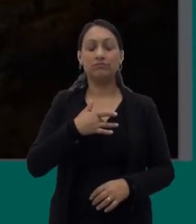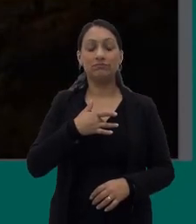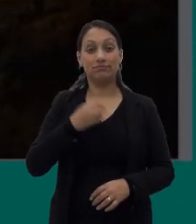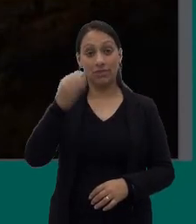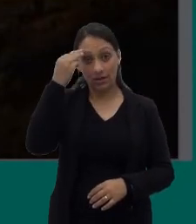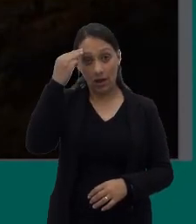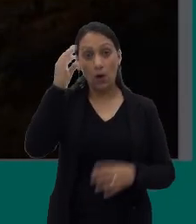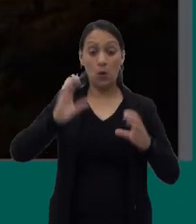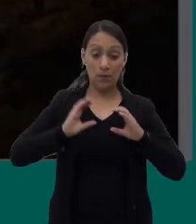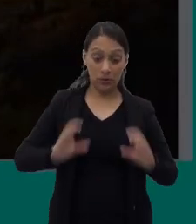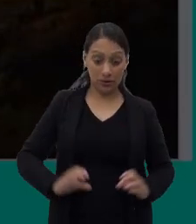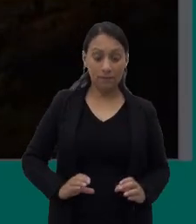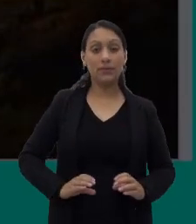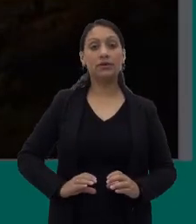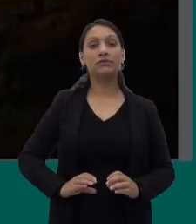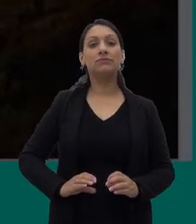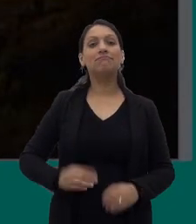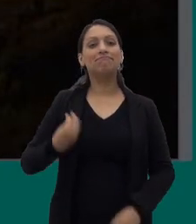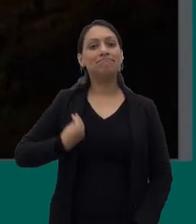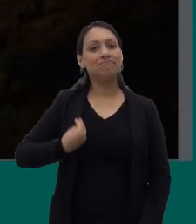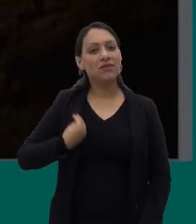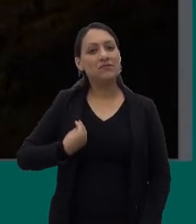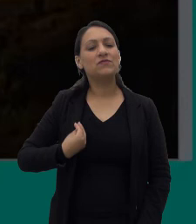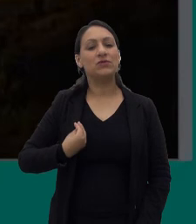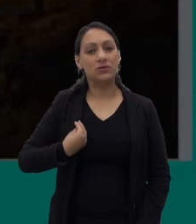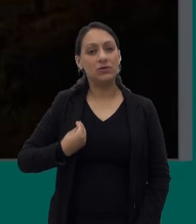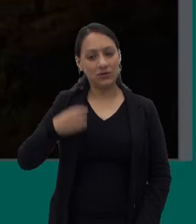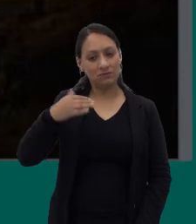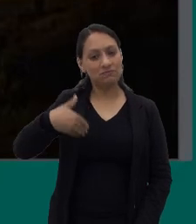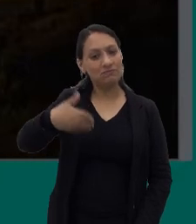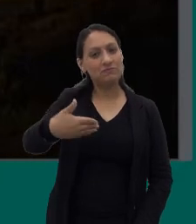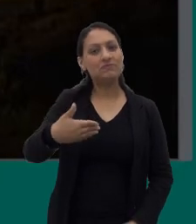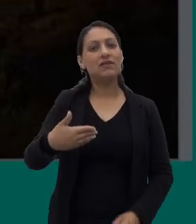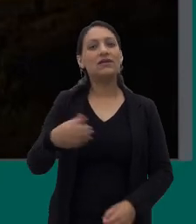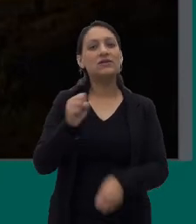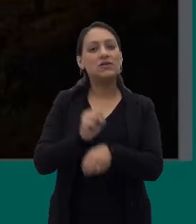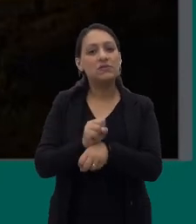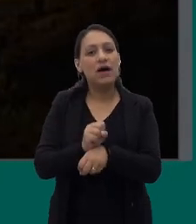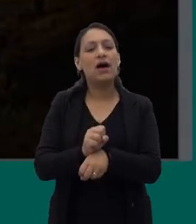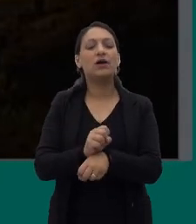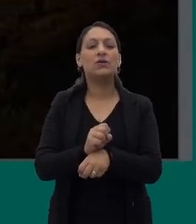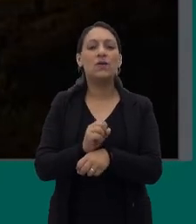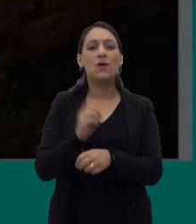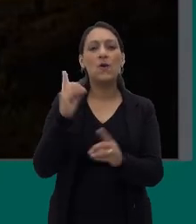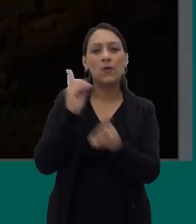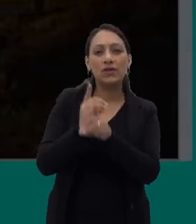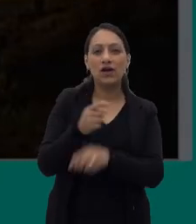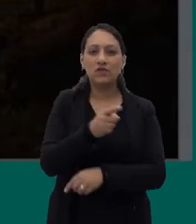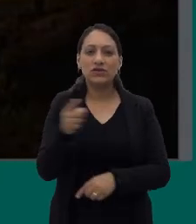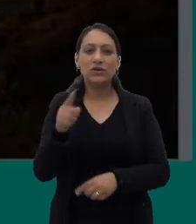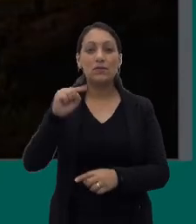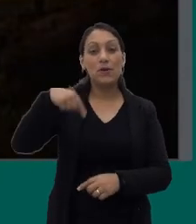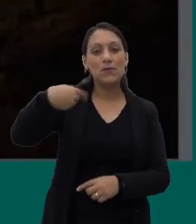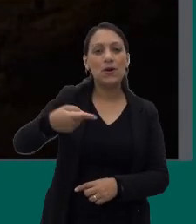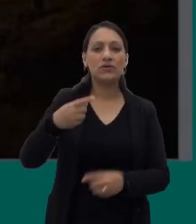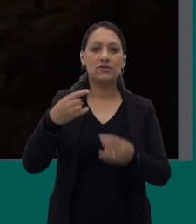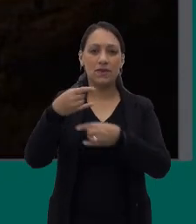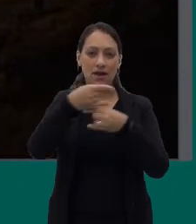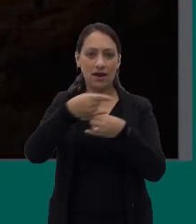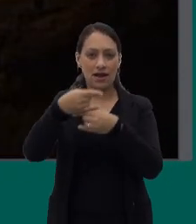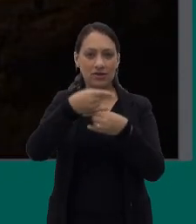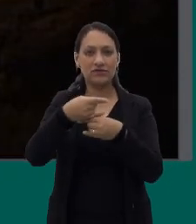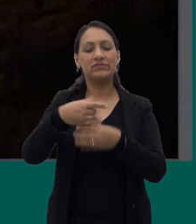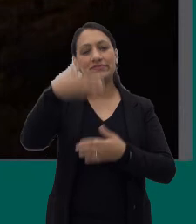presente da nossa vida. Eu espero encontrar vocês numa próxima live no futuro.